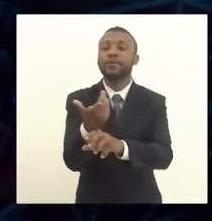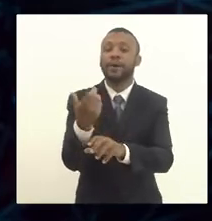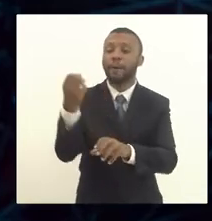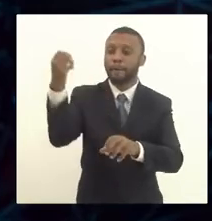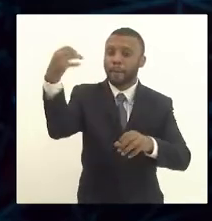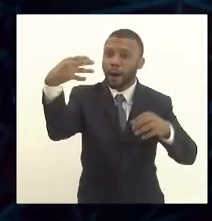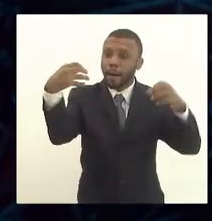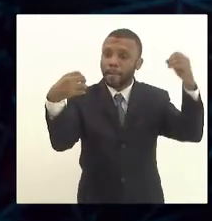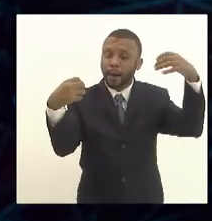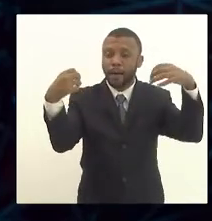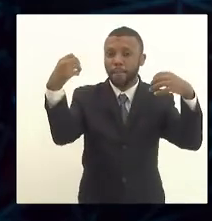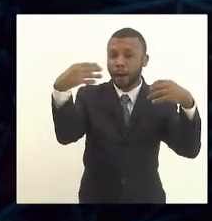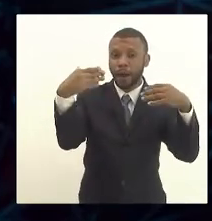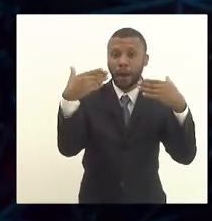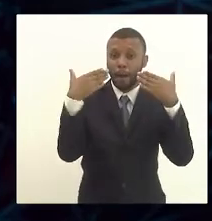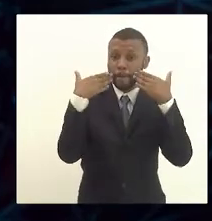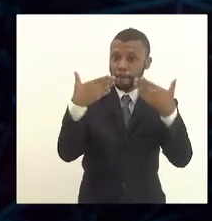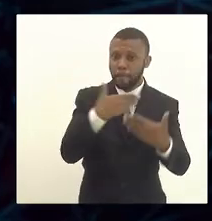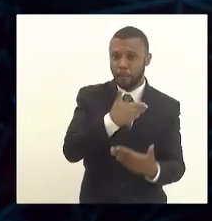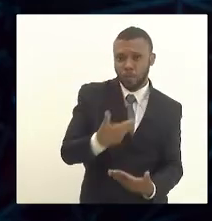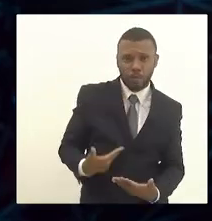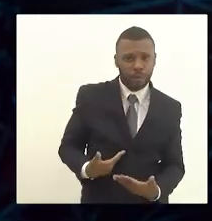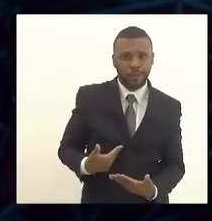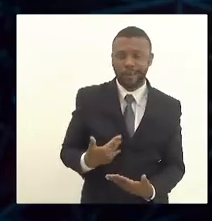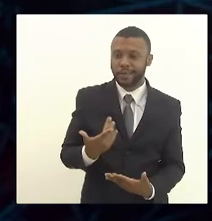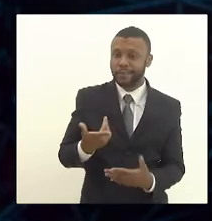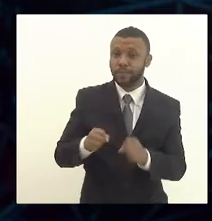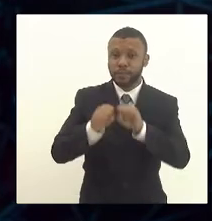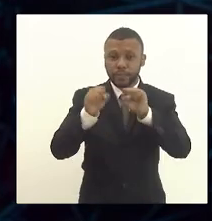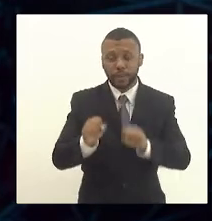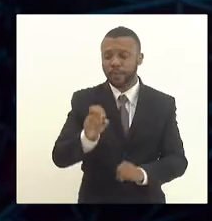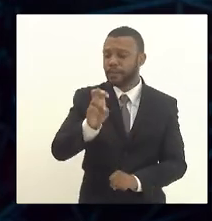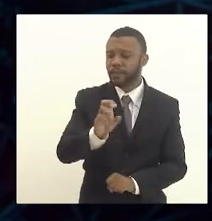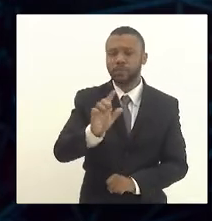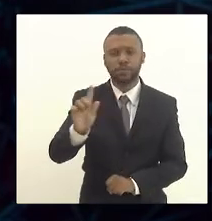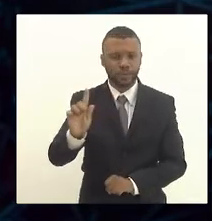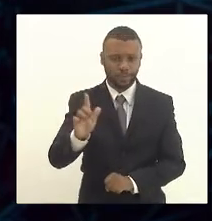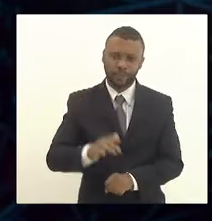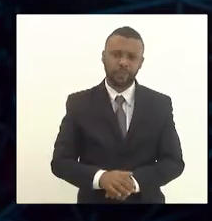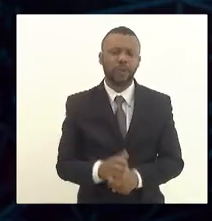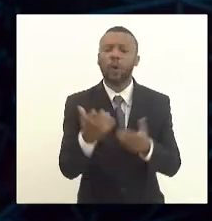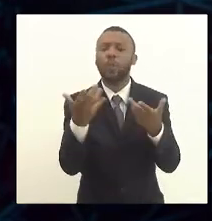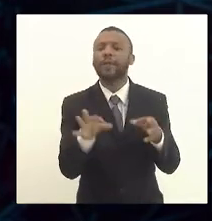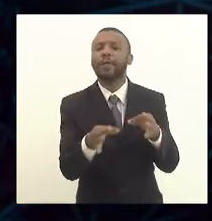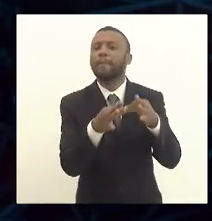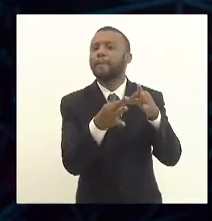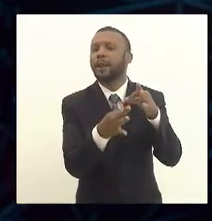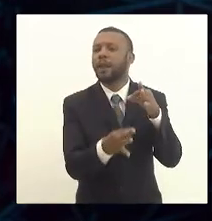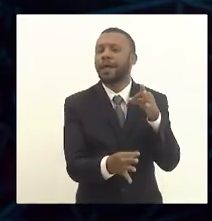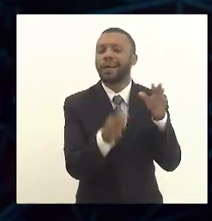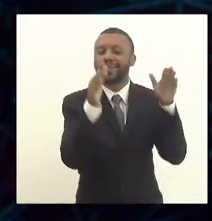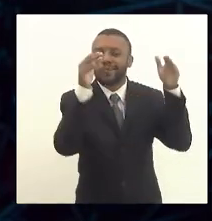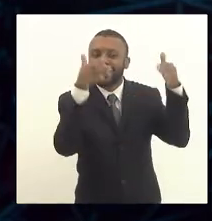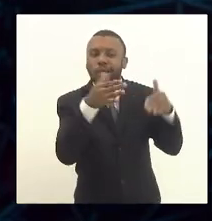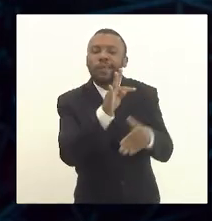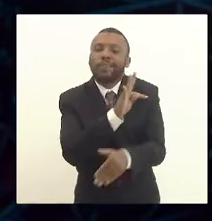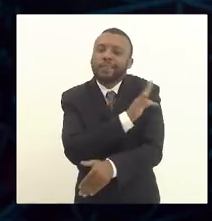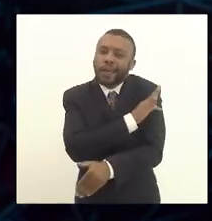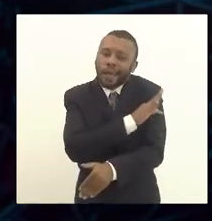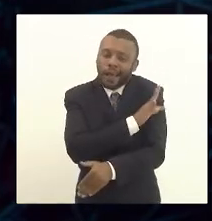aqui por empréstimo, não vou aqui me demorar também na questão técnica, já que o Bruno e os meus colegas já foram muito